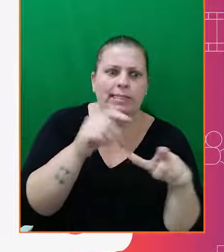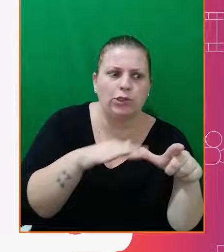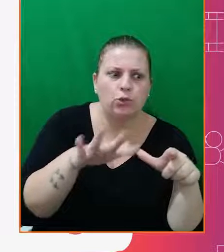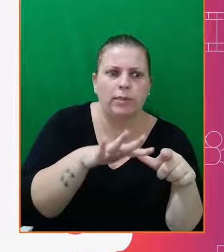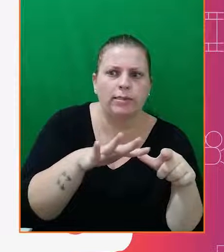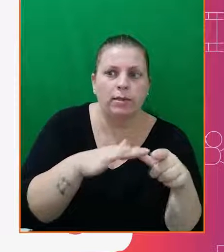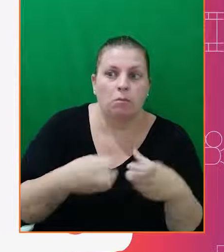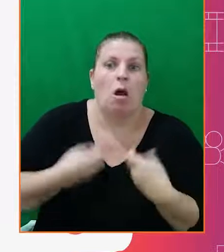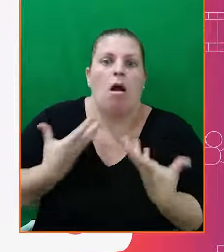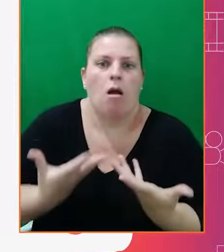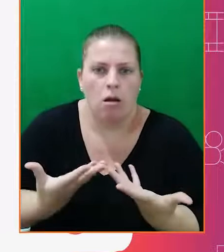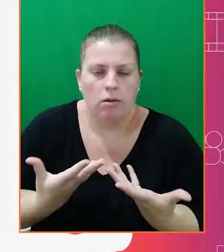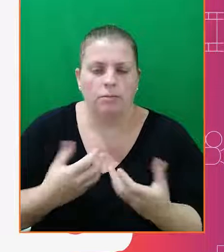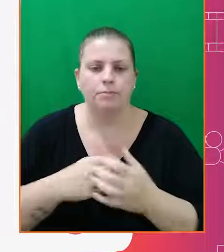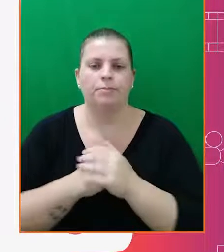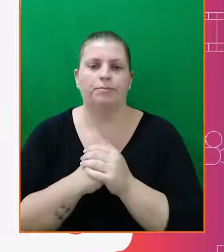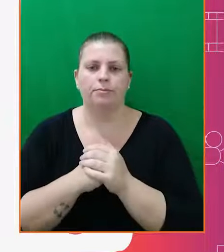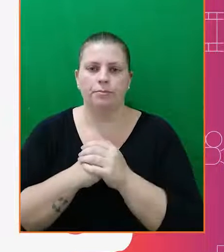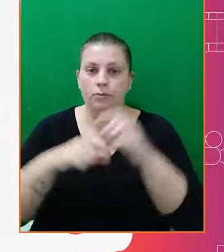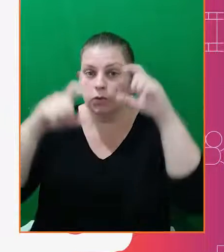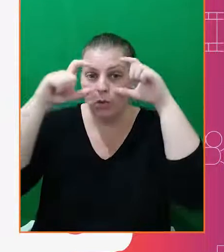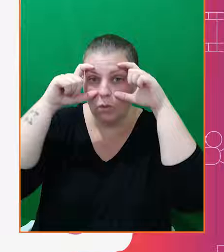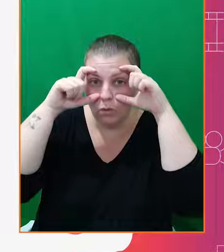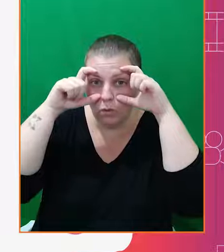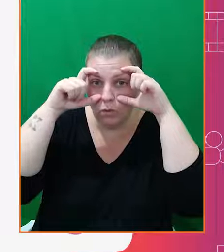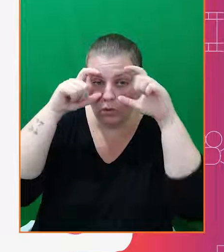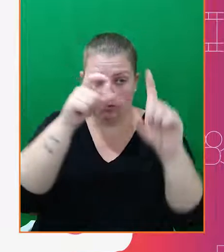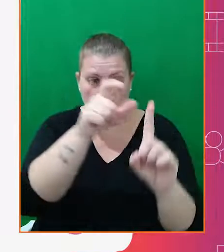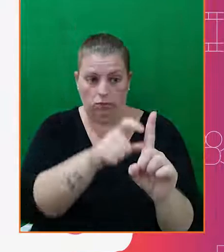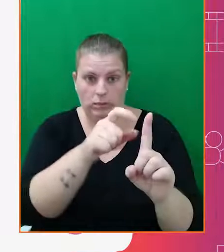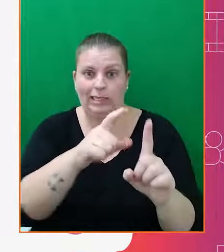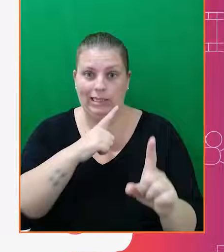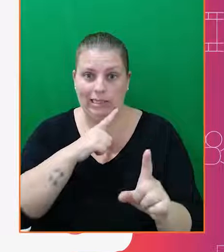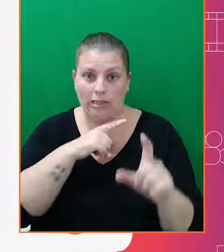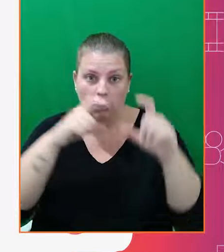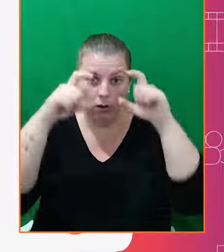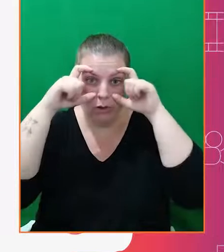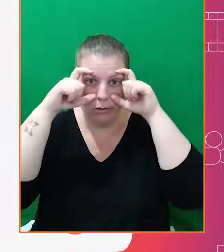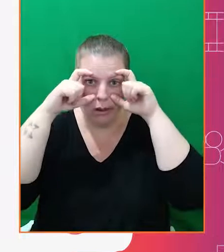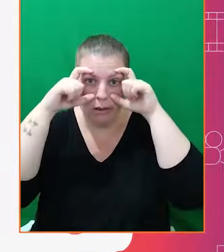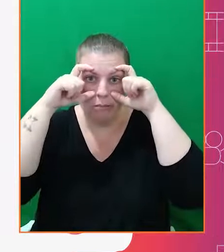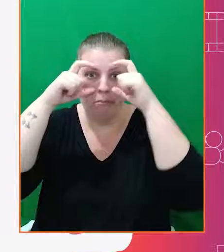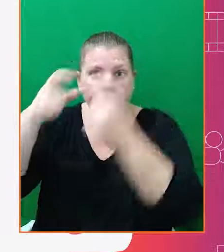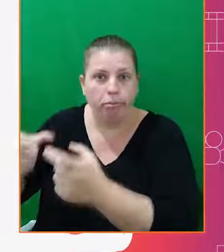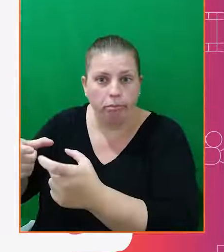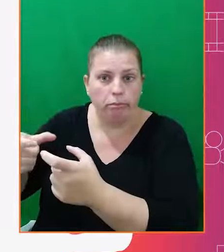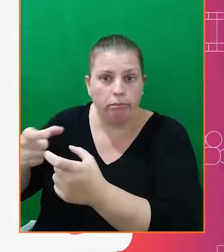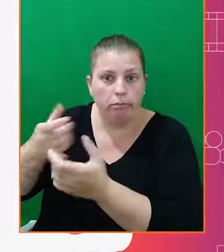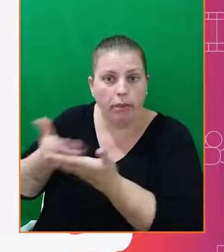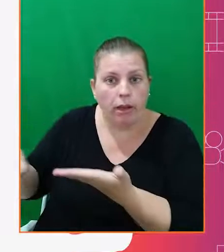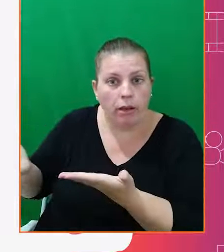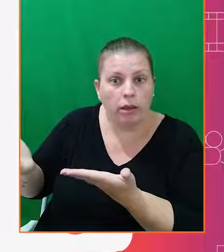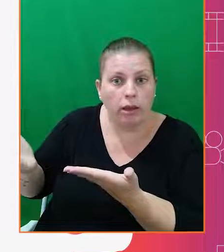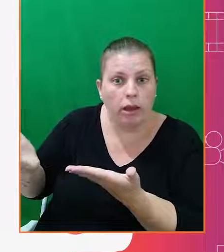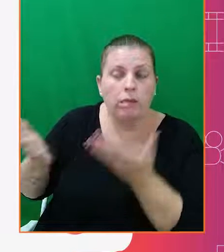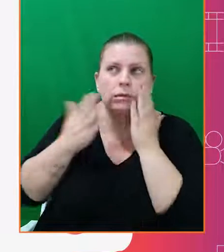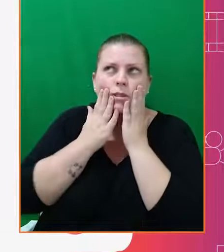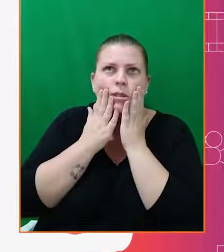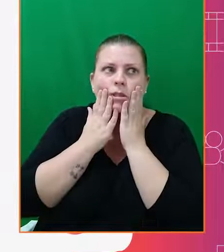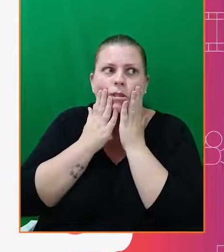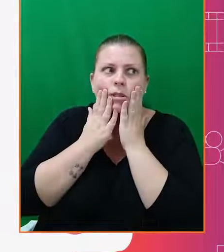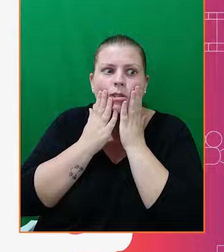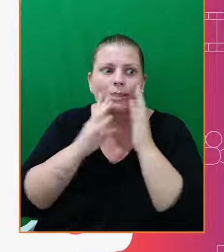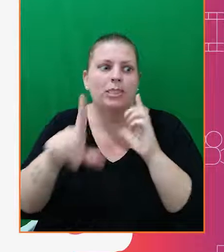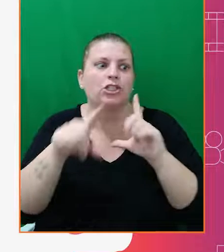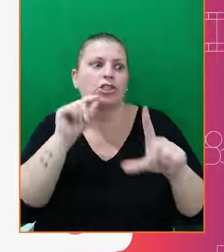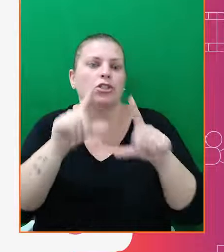a essas situações. Por exemplo, um personagem que usa óculos, se alguma situação o leva a perder os óculos, ele pode fazer com que ele faça